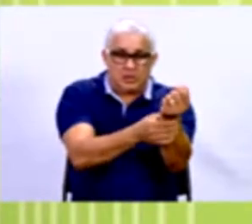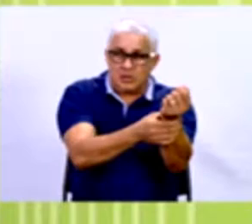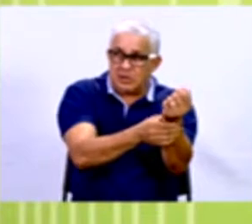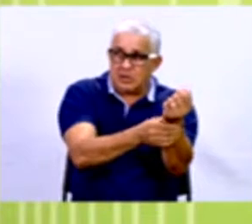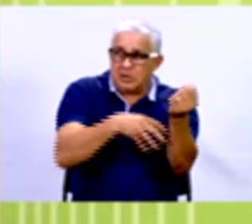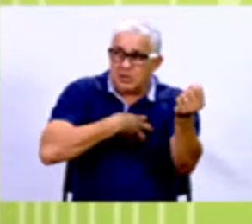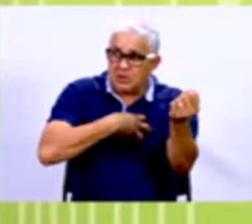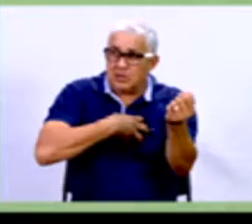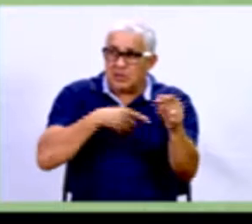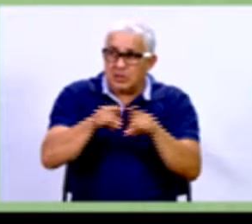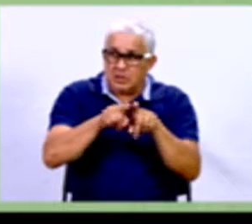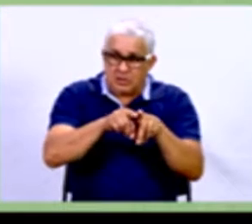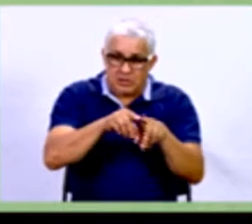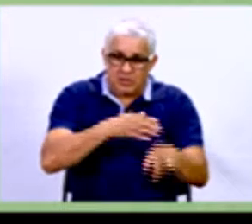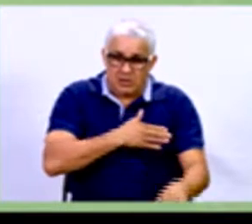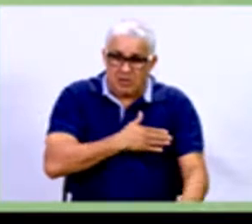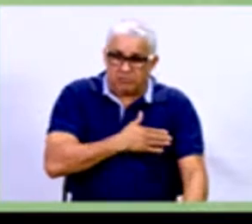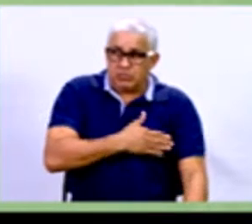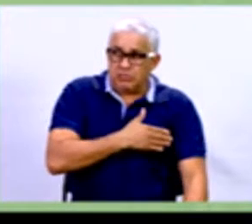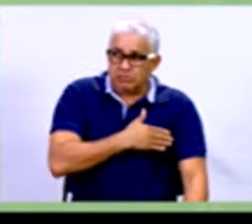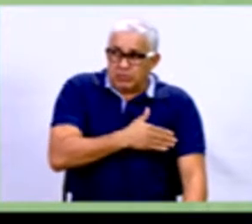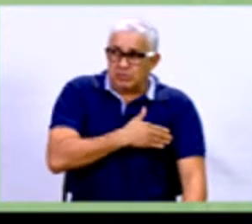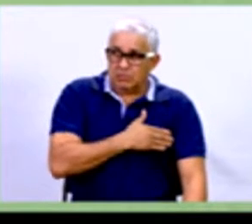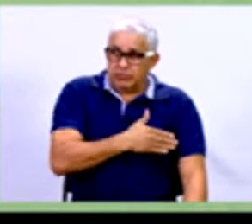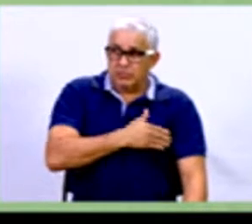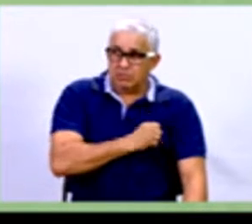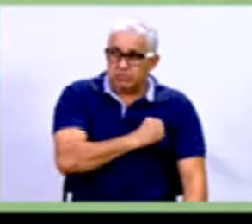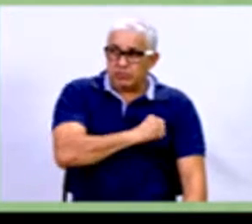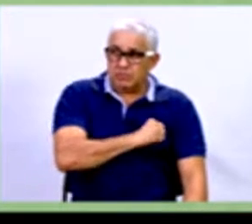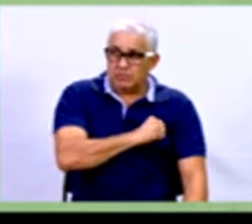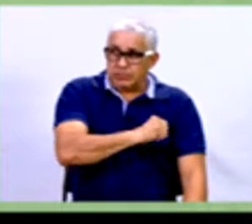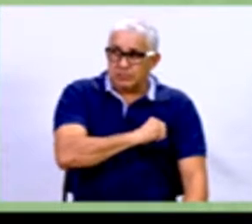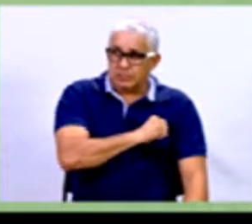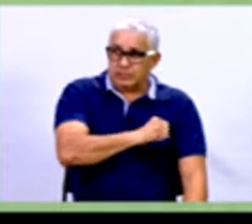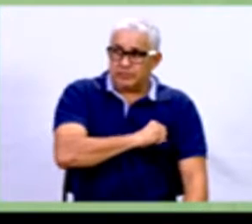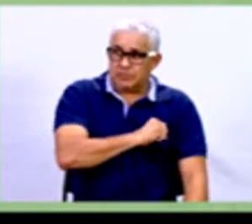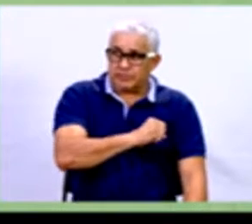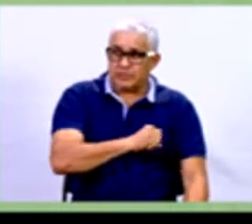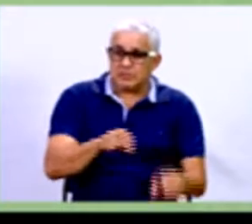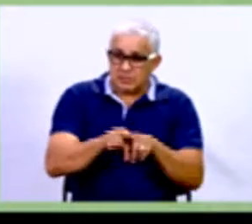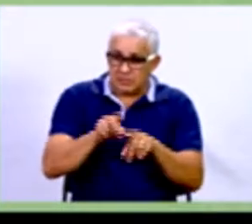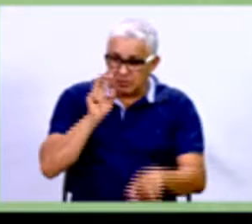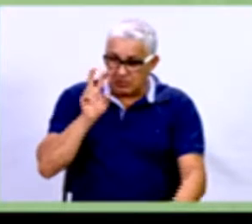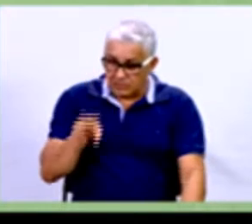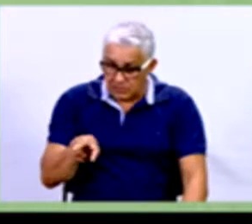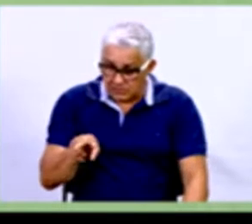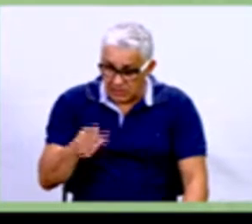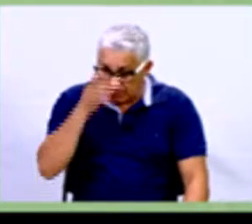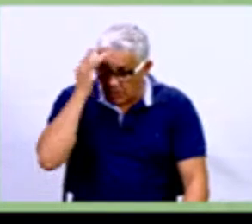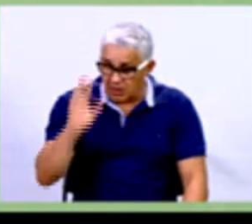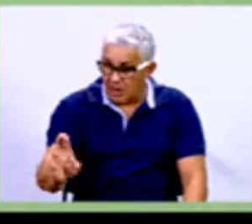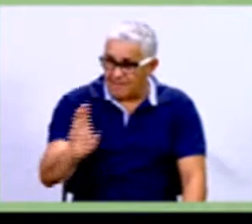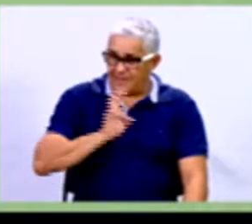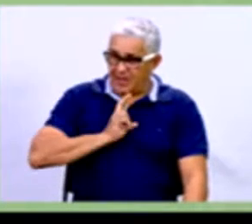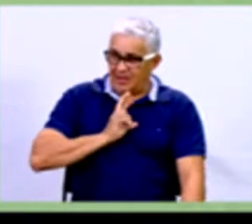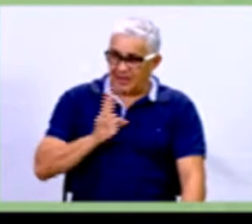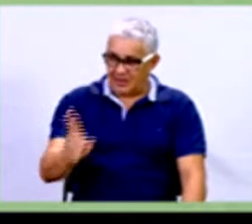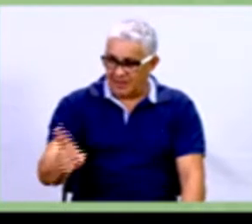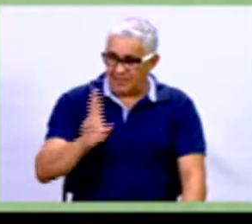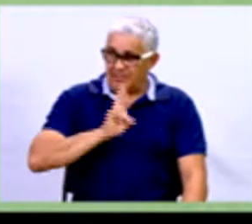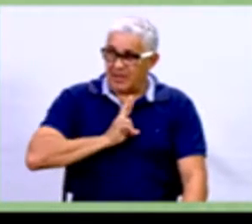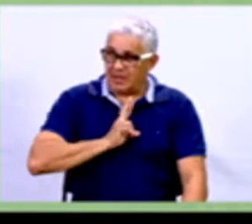Observar batimento cardíaco. Então, é interessante também você observar se a vítima está respondendo, que chama de vítima